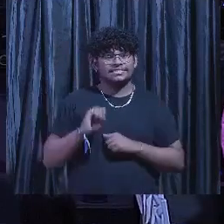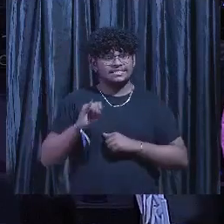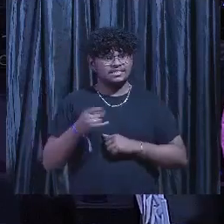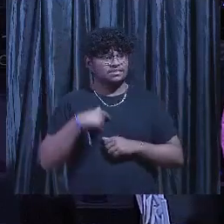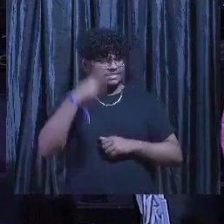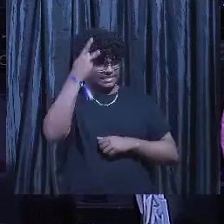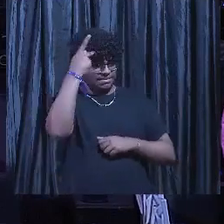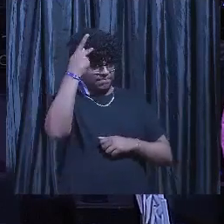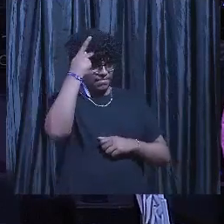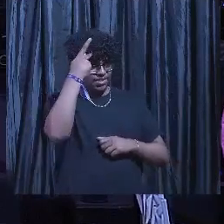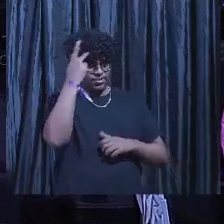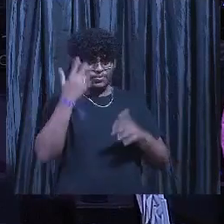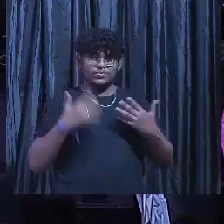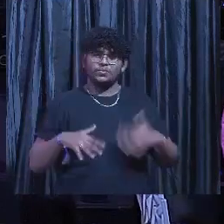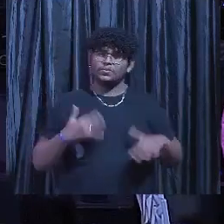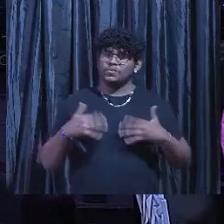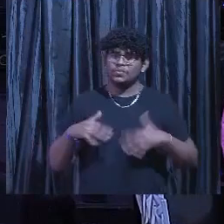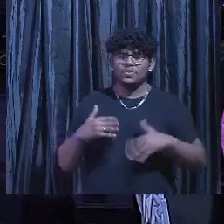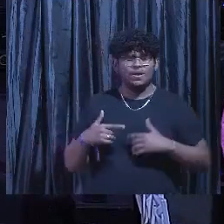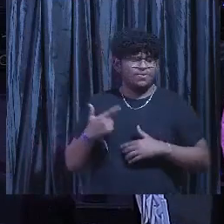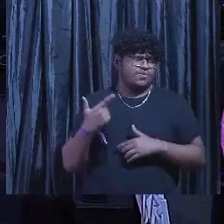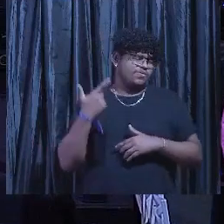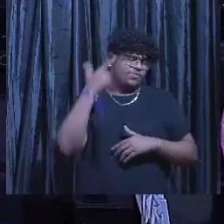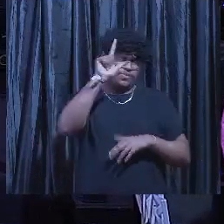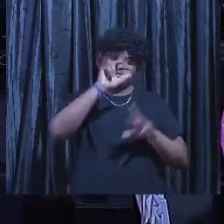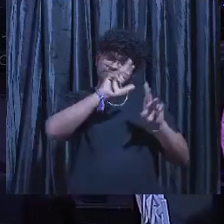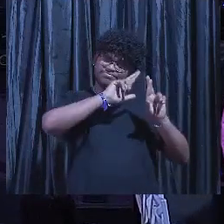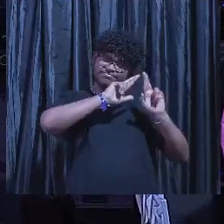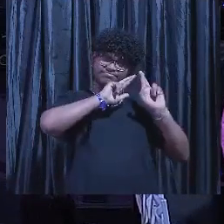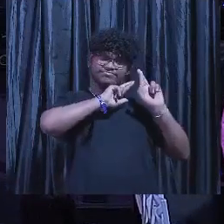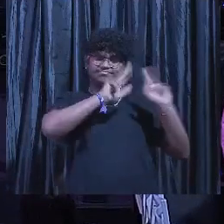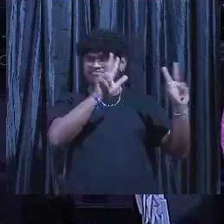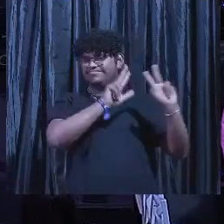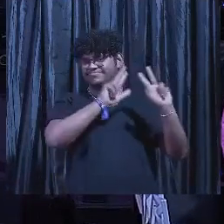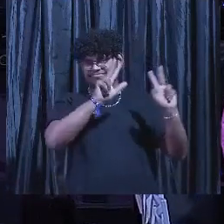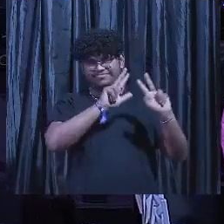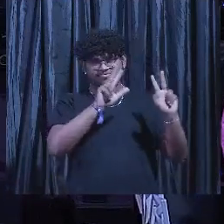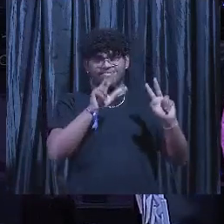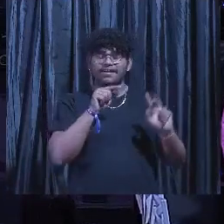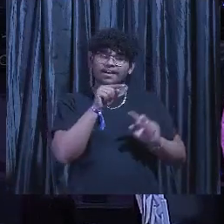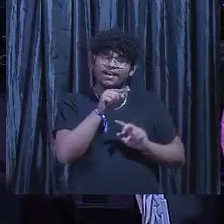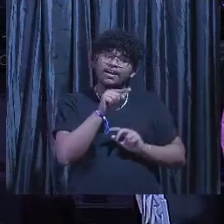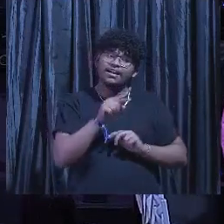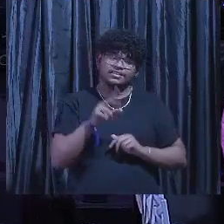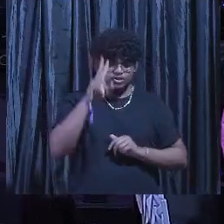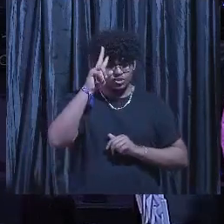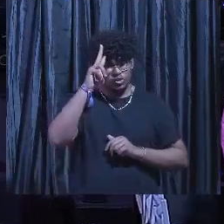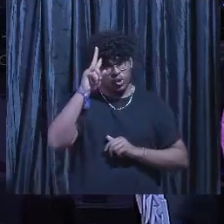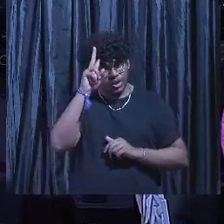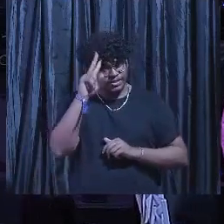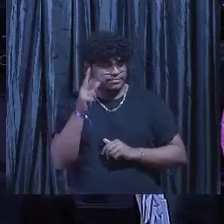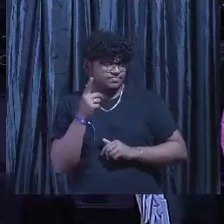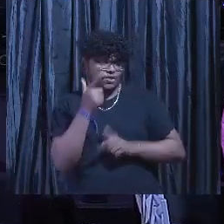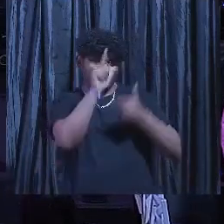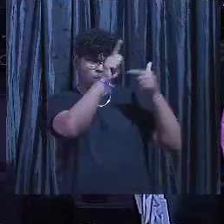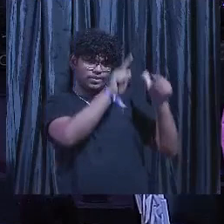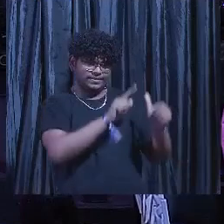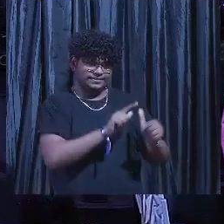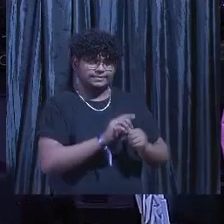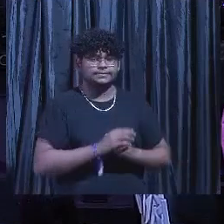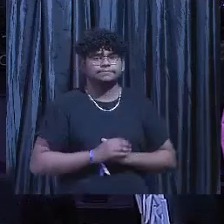Paulo, então o Jardim Ângela aí vira um outro rolê, porque são outras histórias, são outras formas. E aí, a gente sempre acredita